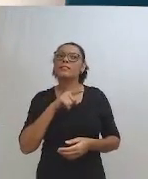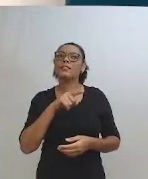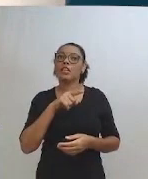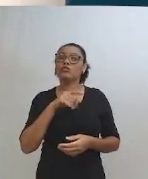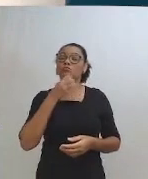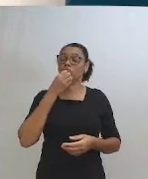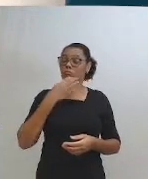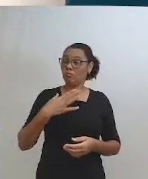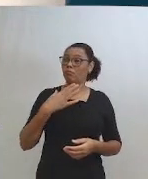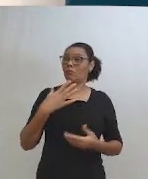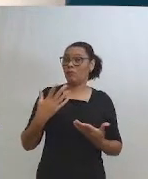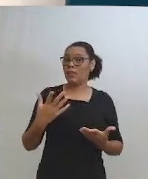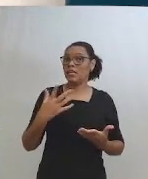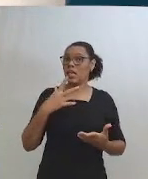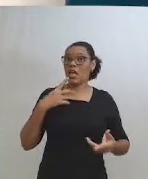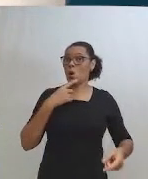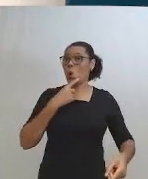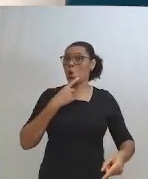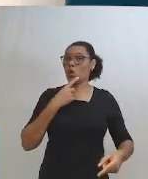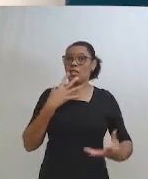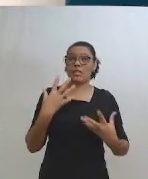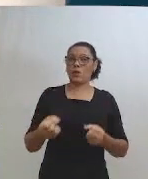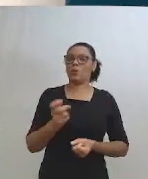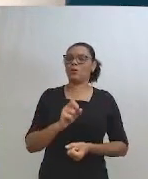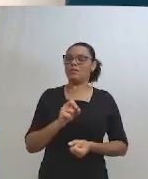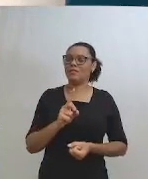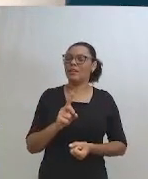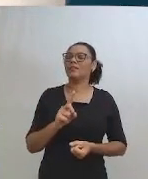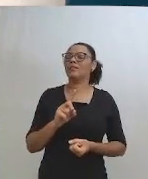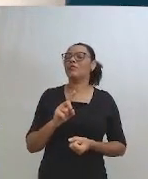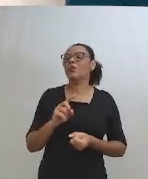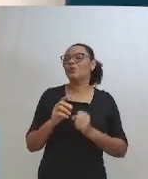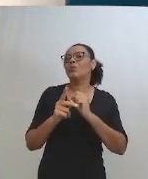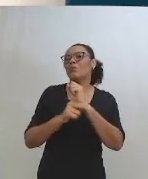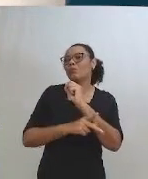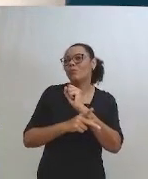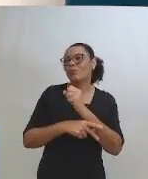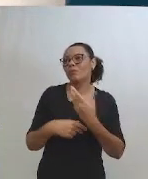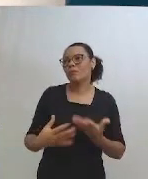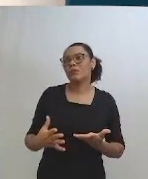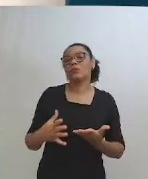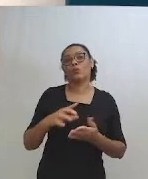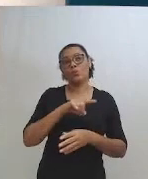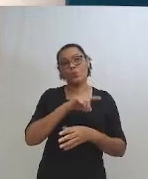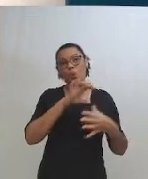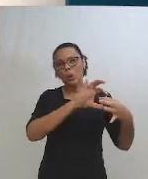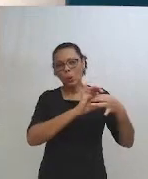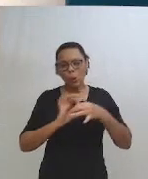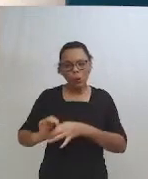artigo 565 do Código de Processo Penal. Nesse contexto, não se vislumbra a existência da alegada nulidade.